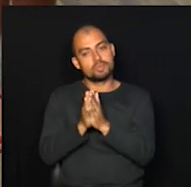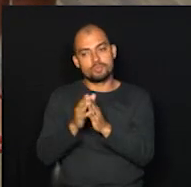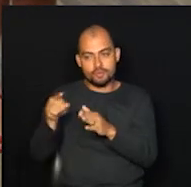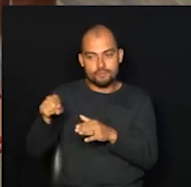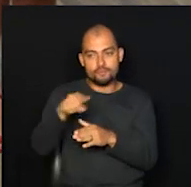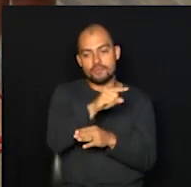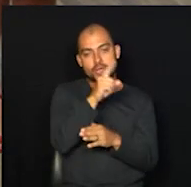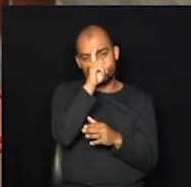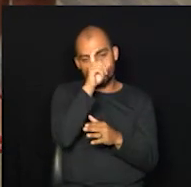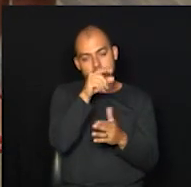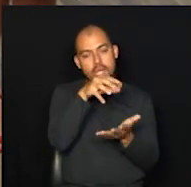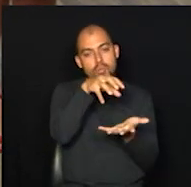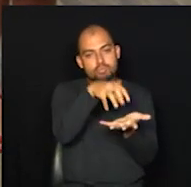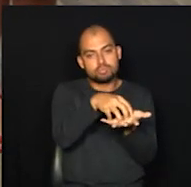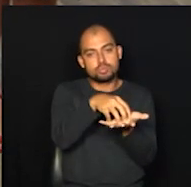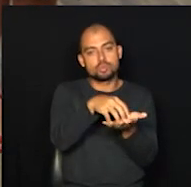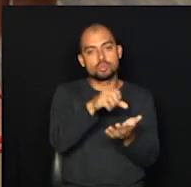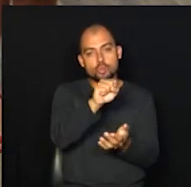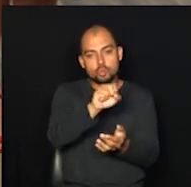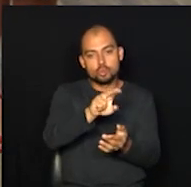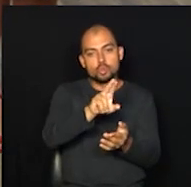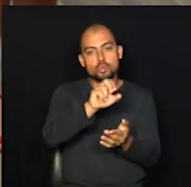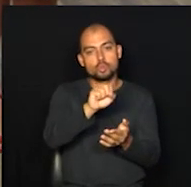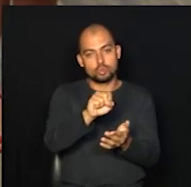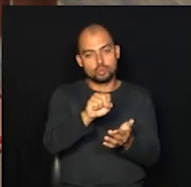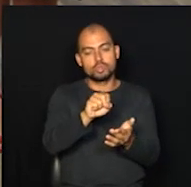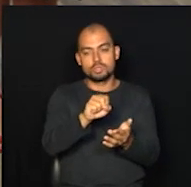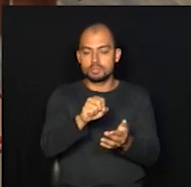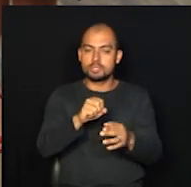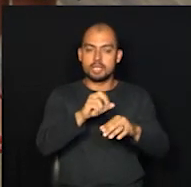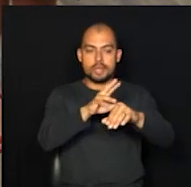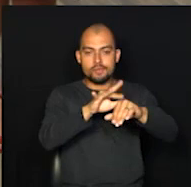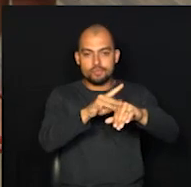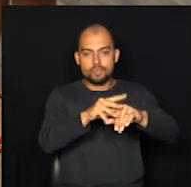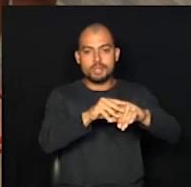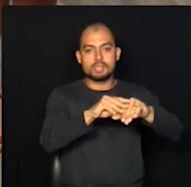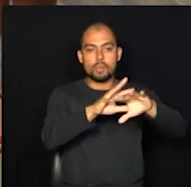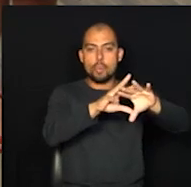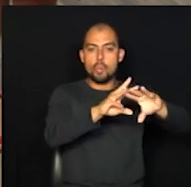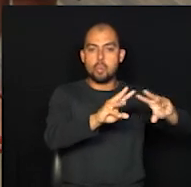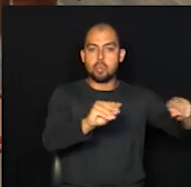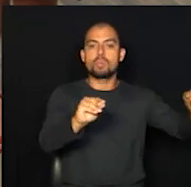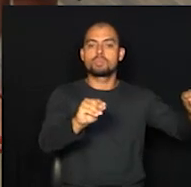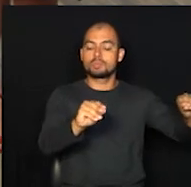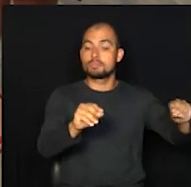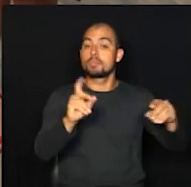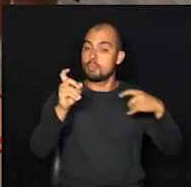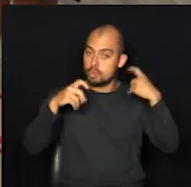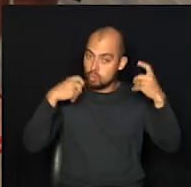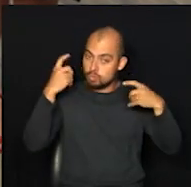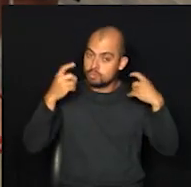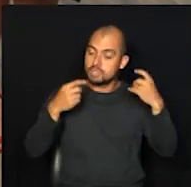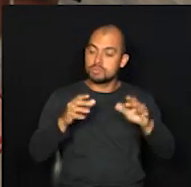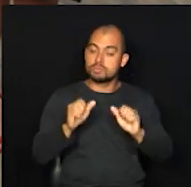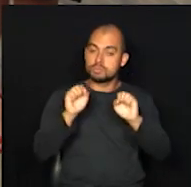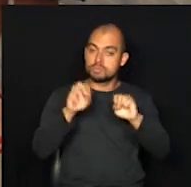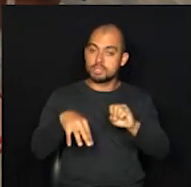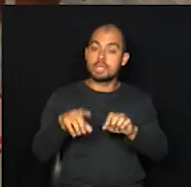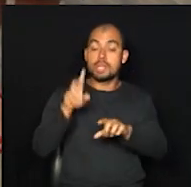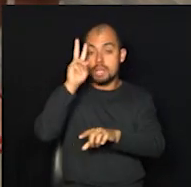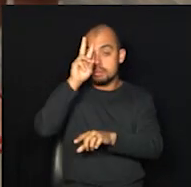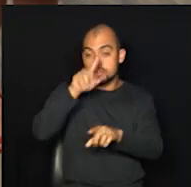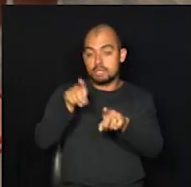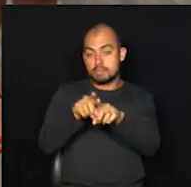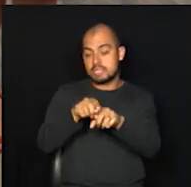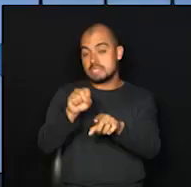de saúde para a gente continuar com essa doença de forma erradicada, porque ela preocupa muito. Lembrando que quem não